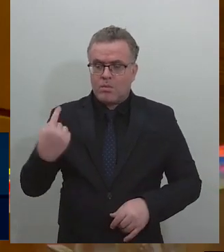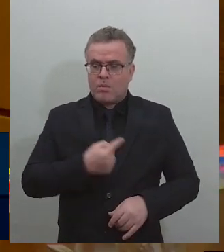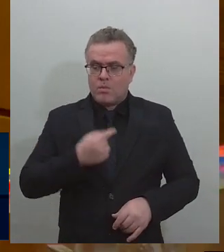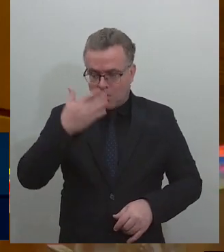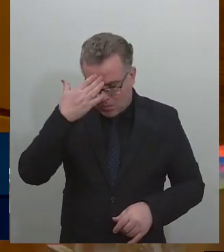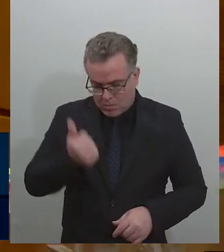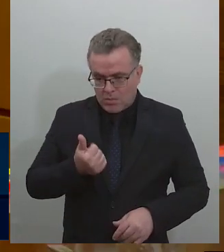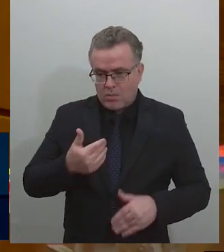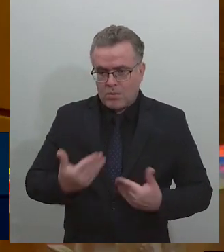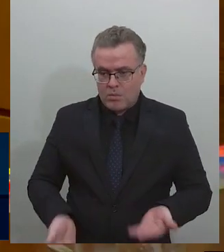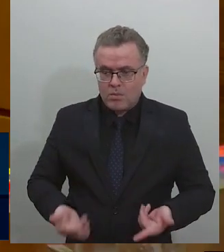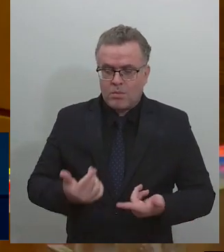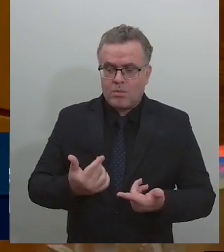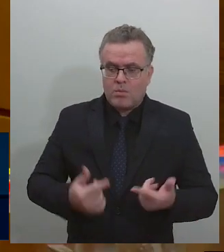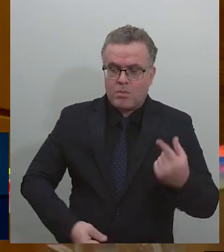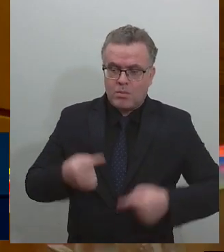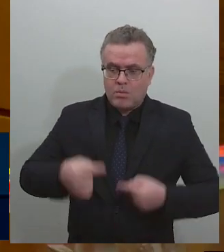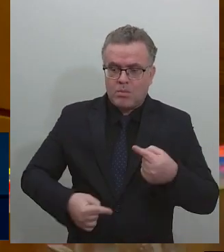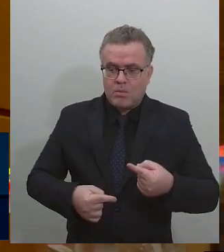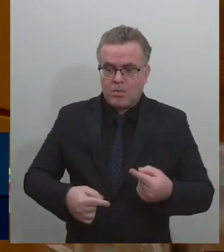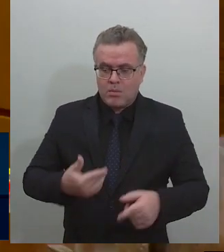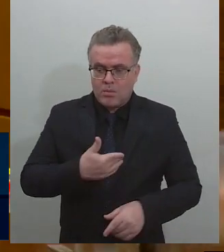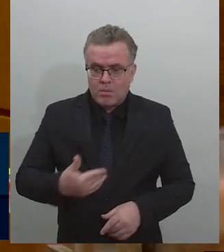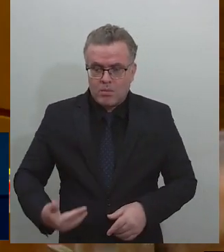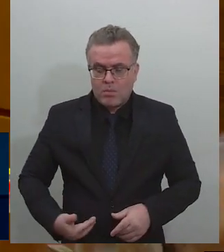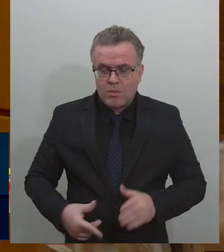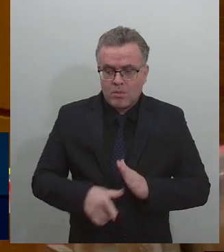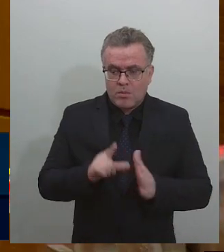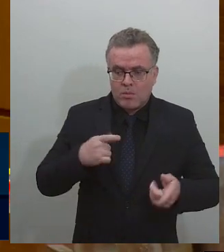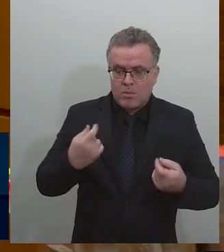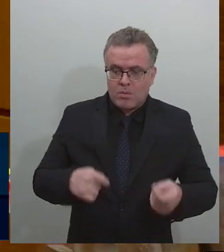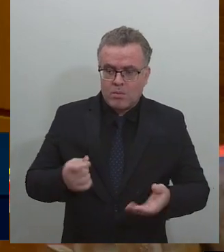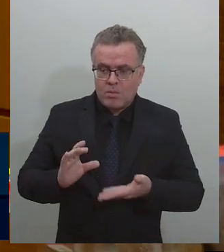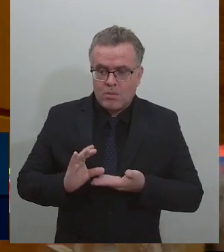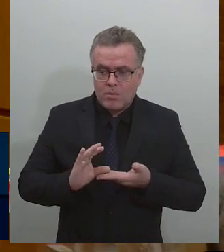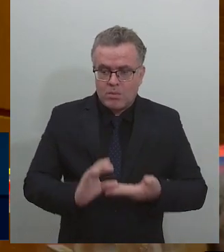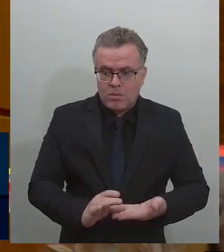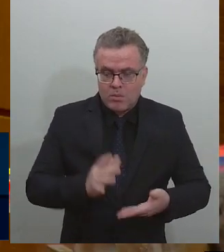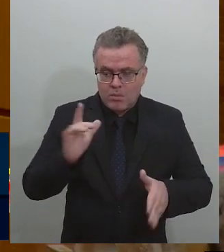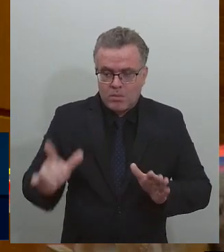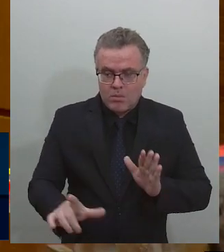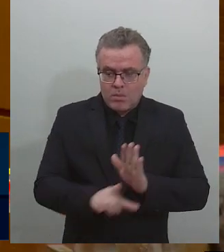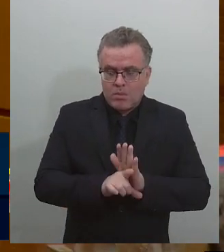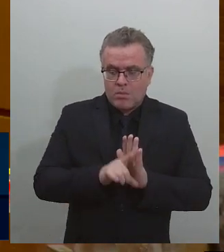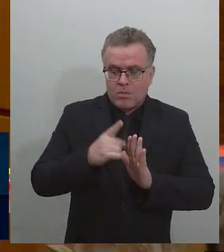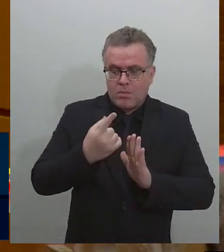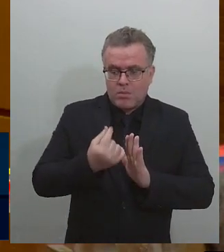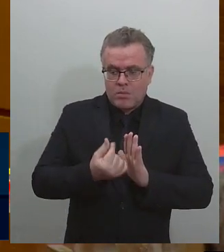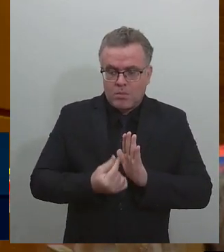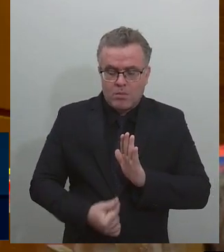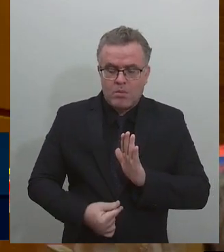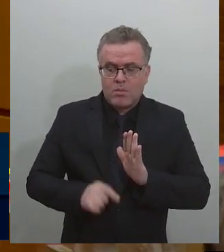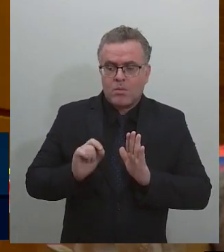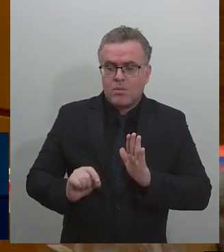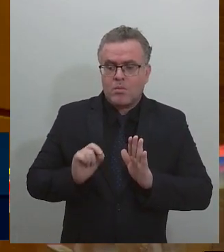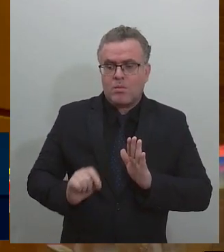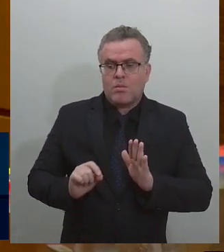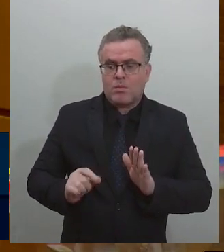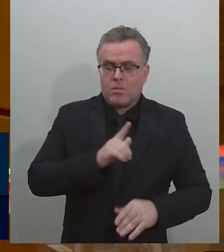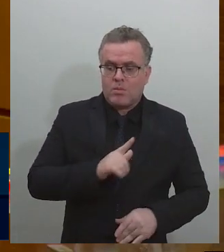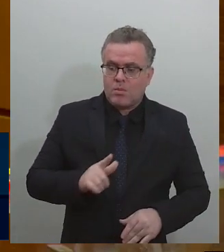sem recursos, e é nas leis orçamentárias que um governo expressa suas